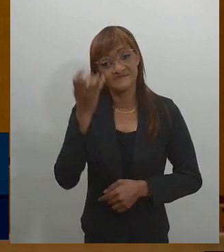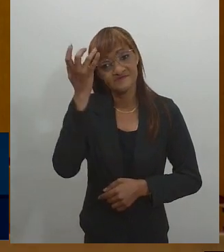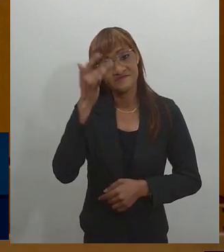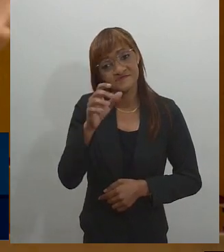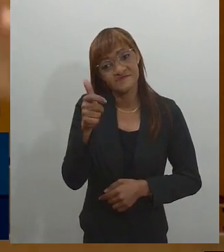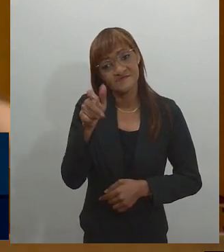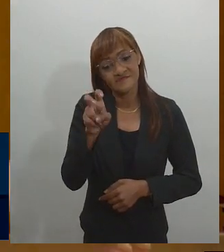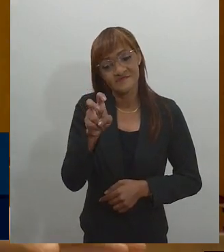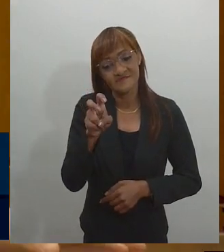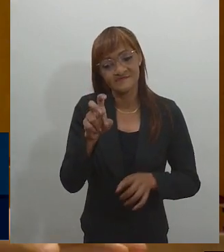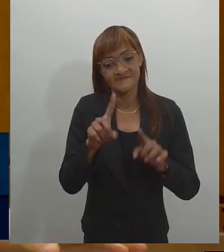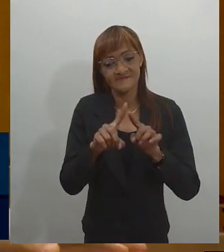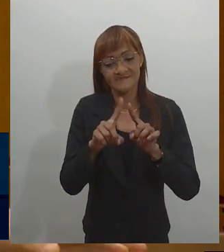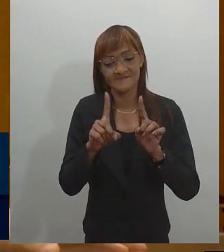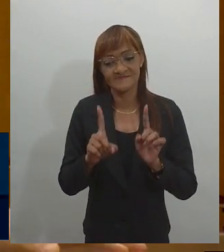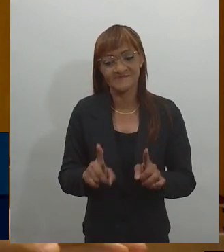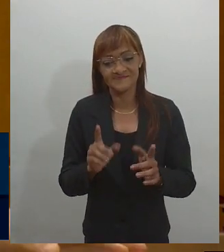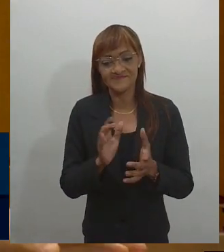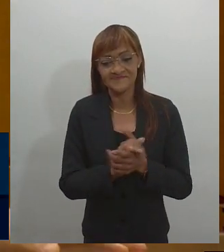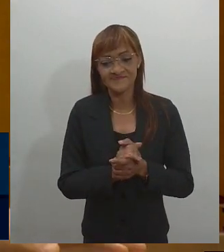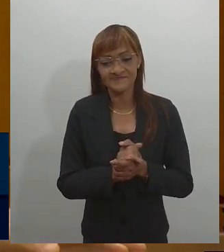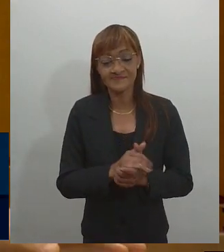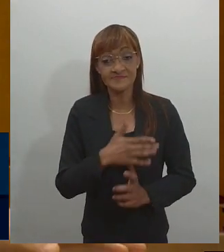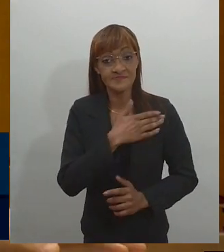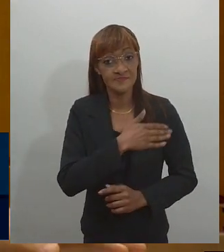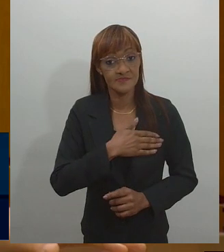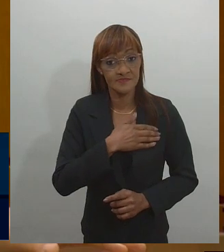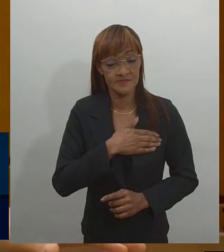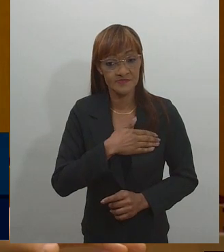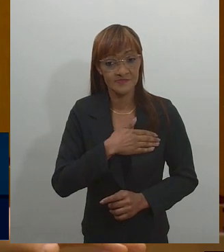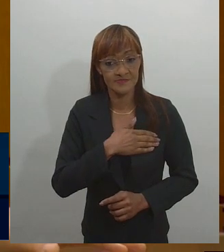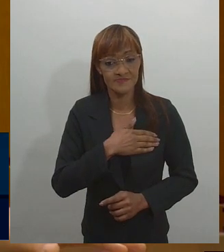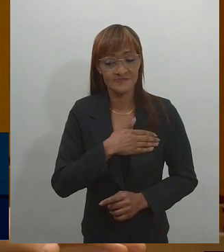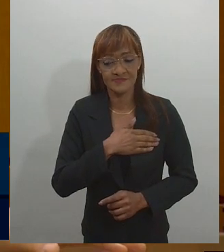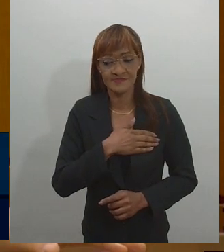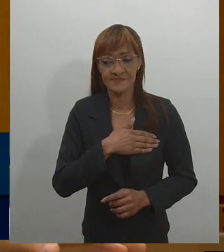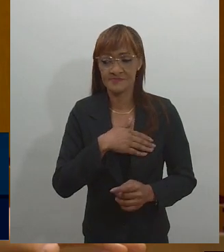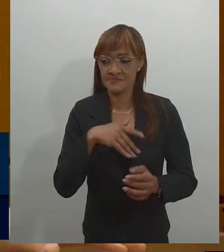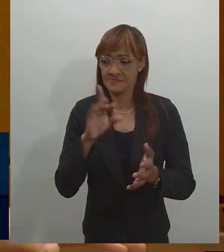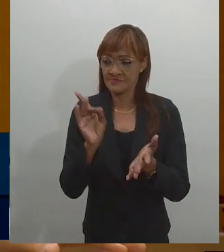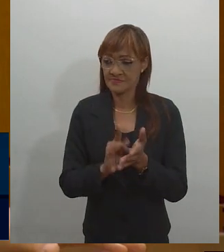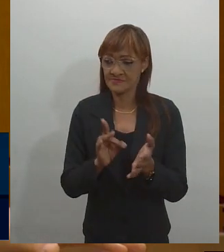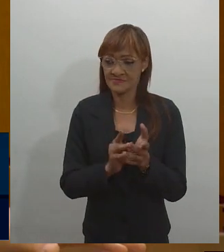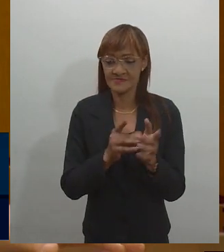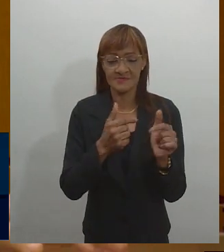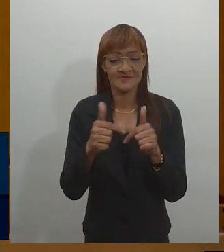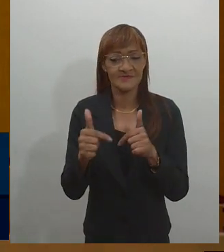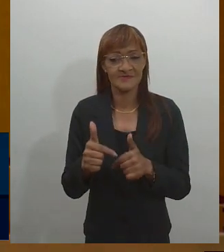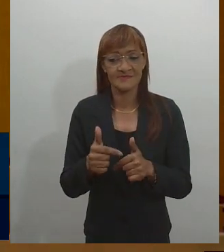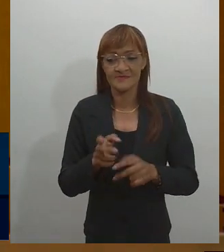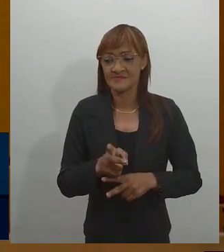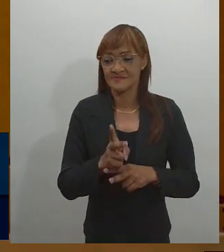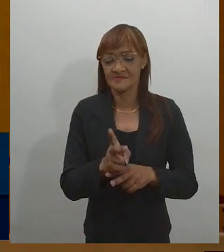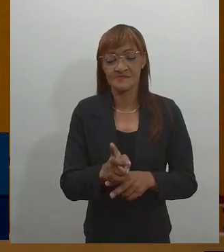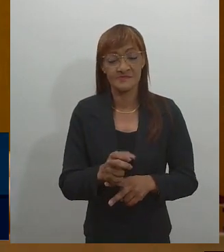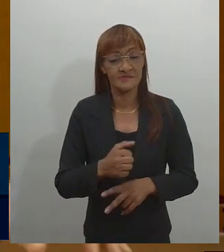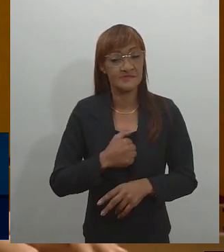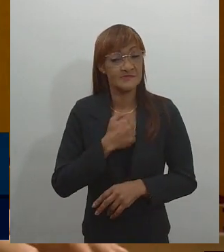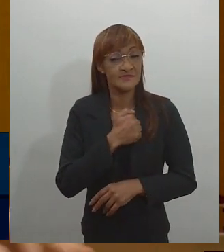quem gosta do que faz sempre tem saudade de retornar a esta